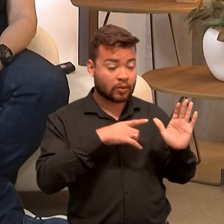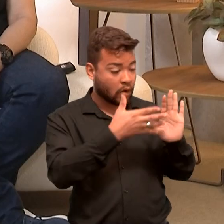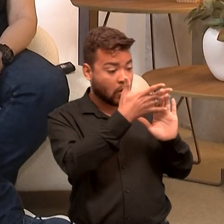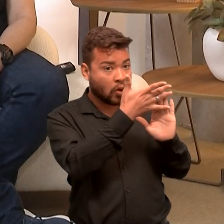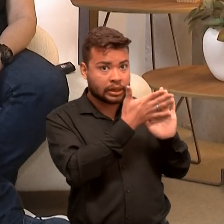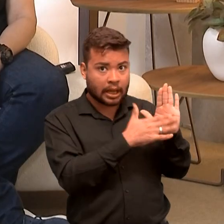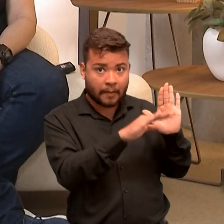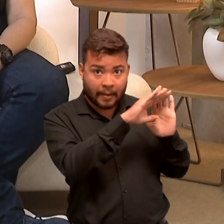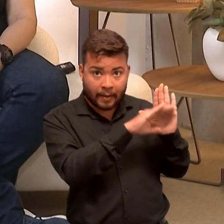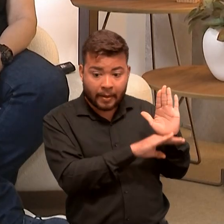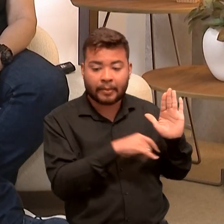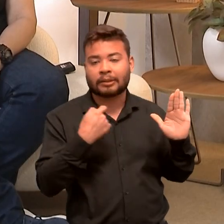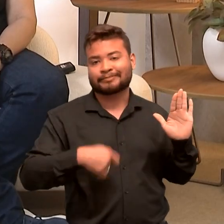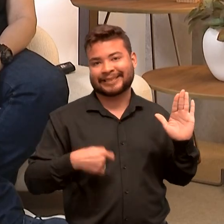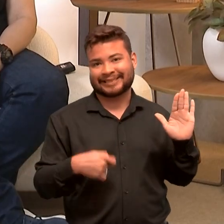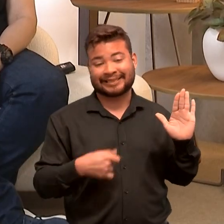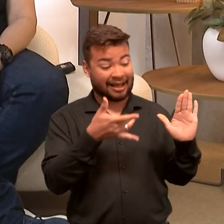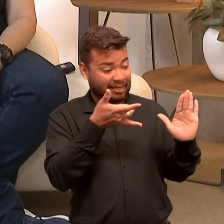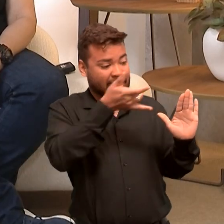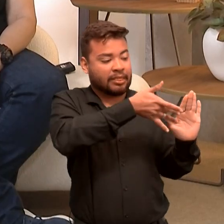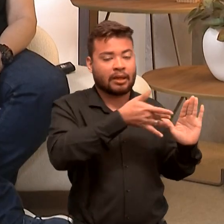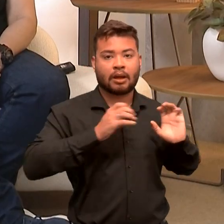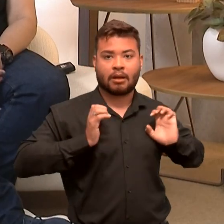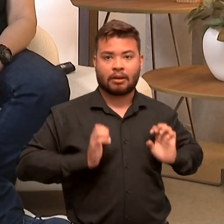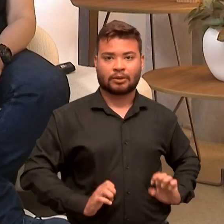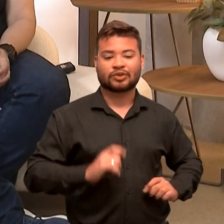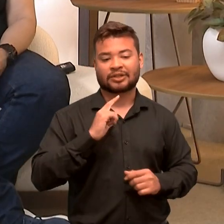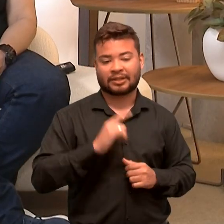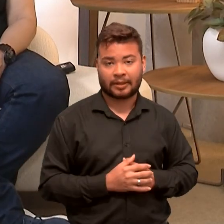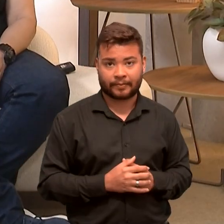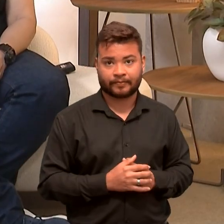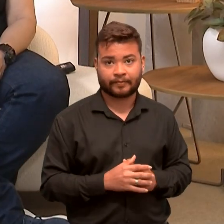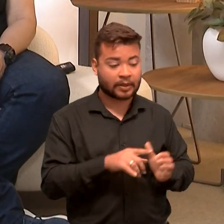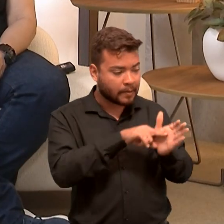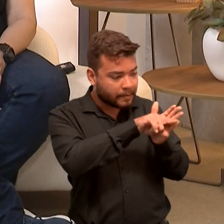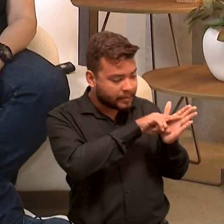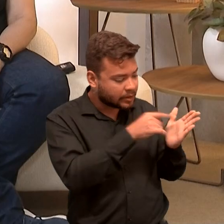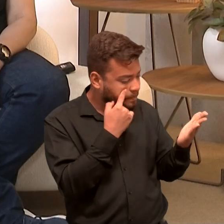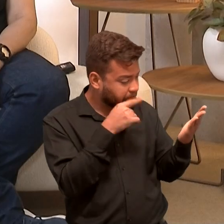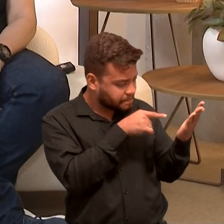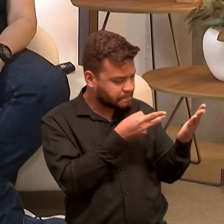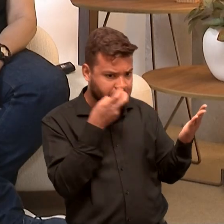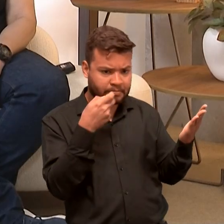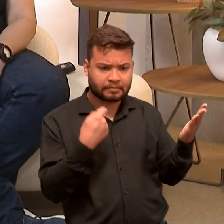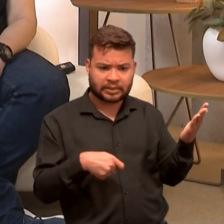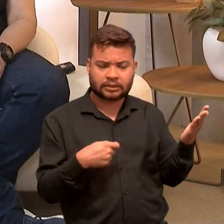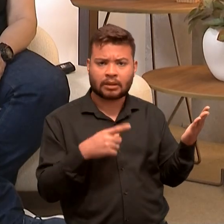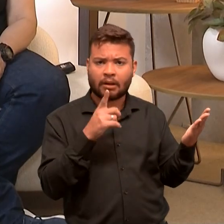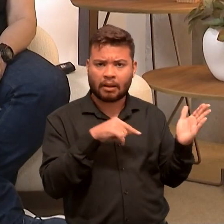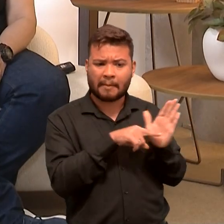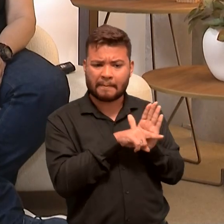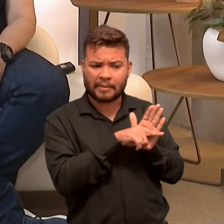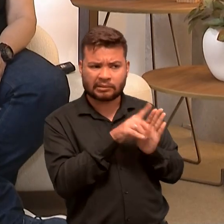a ética, ela está toda aí dentro e a gente precisa perceber na pesquisa, nessa pergunta. É uma pergunta invasiva,